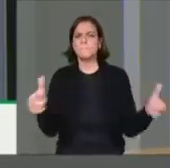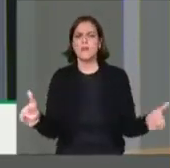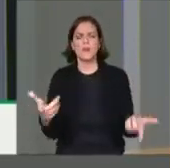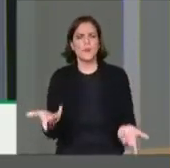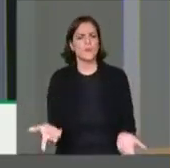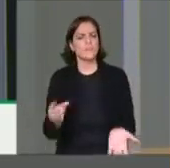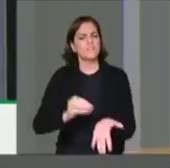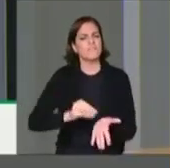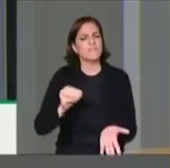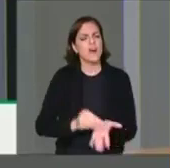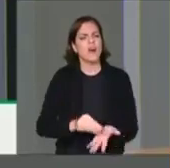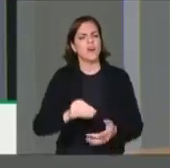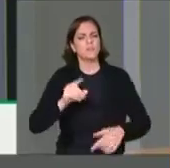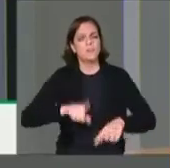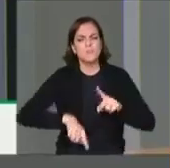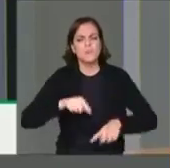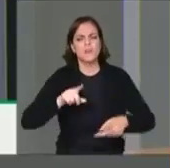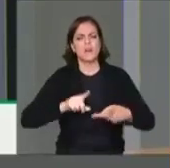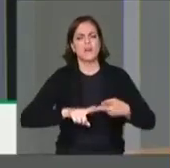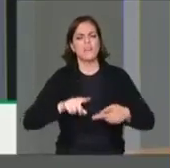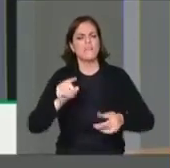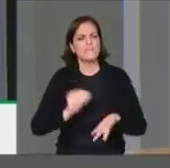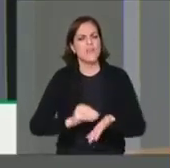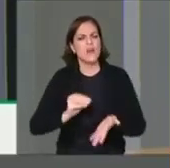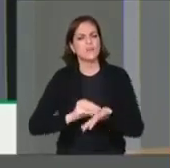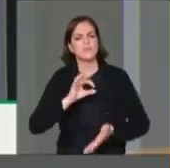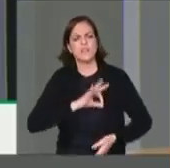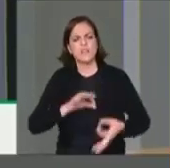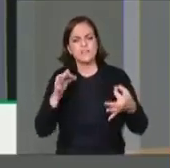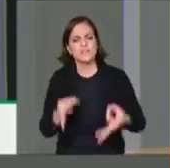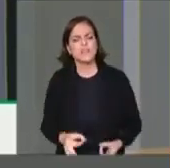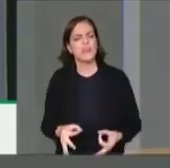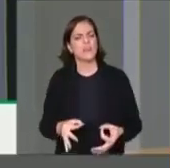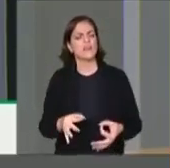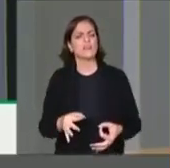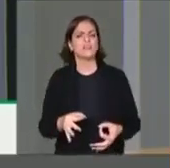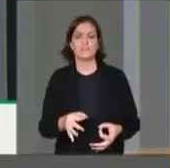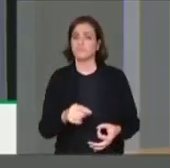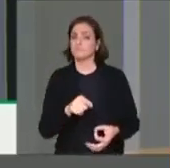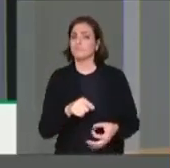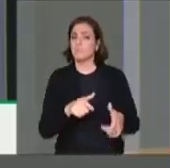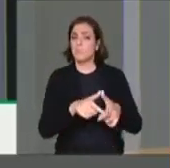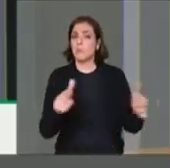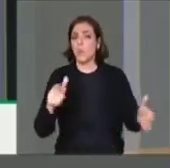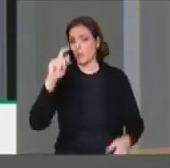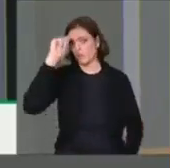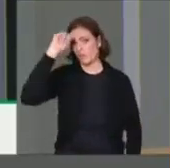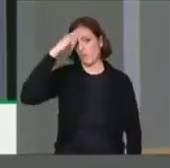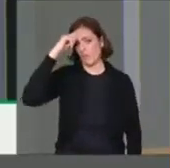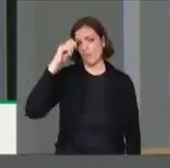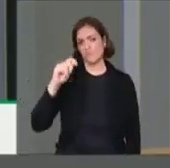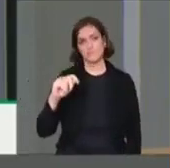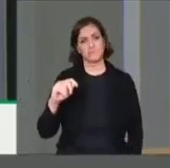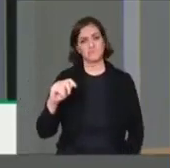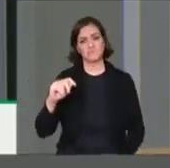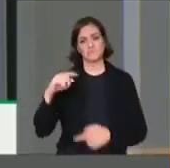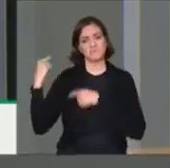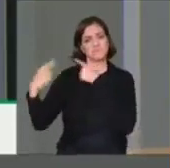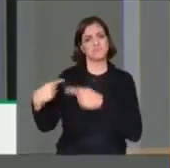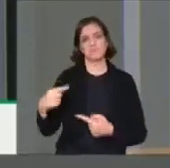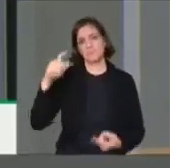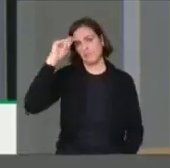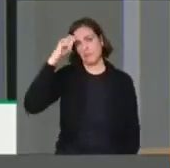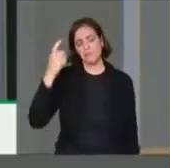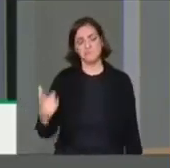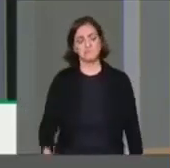mal aparelhados, mal pagos. Muitos deles, talvez a ampla maioria, são negros, descendentes.